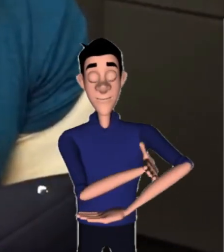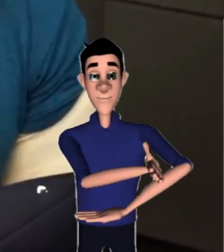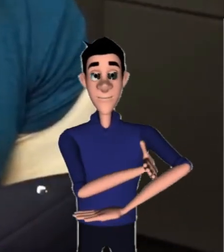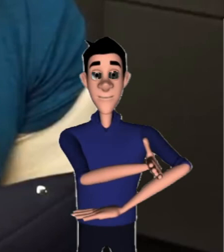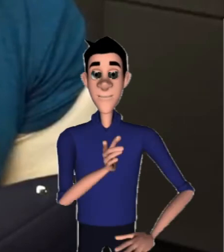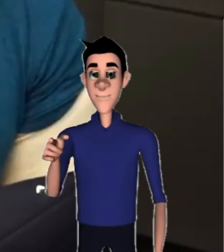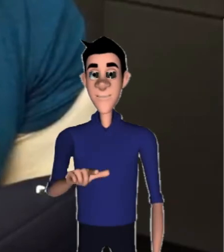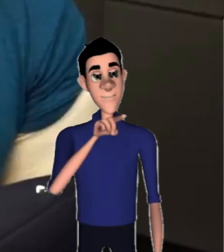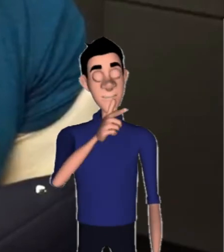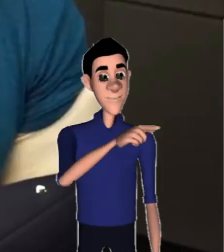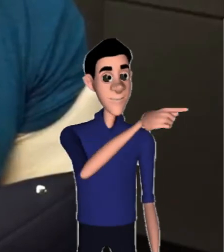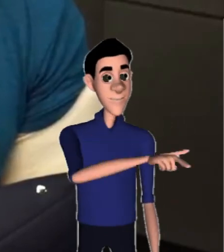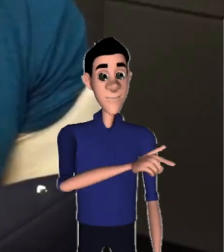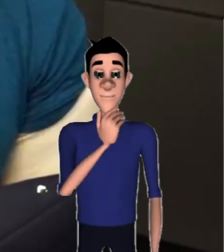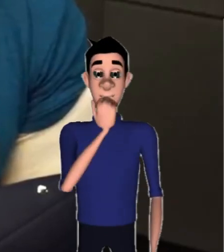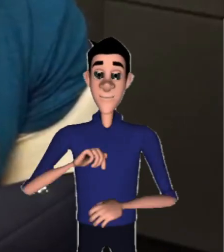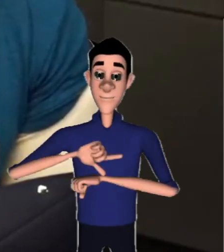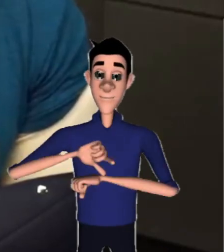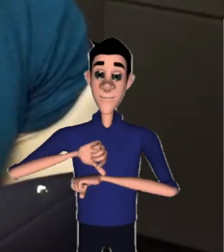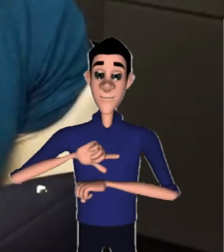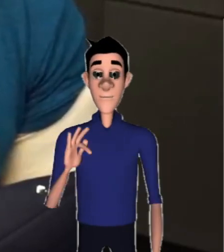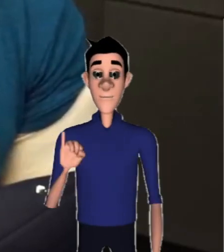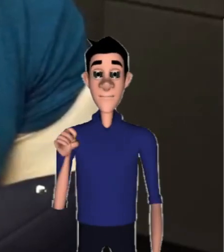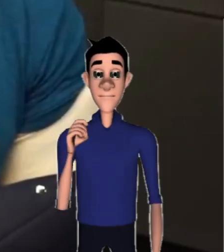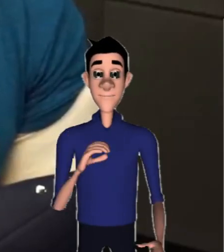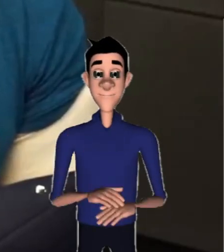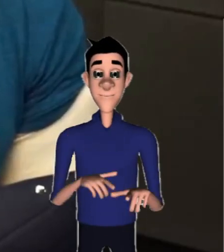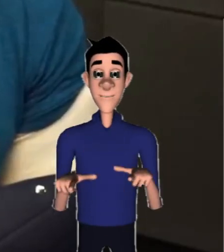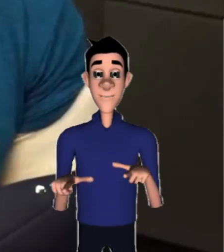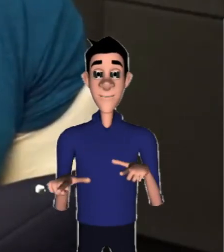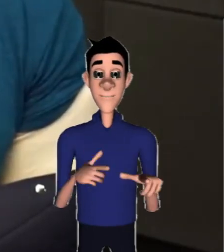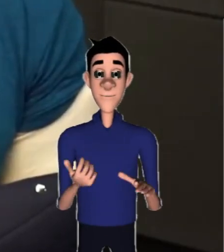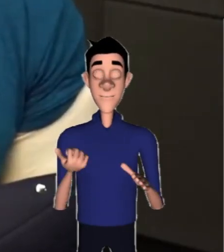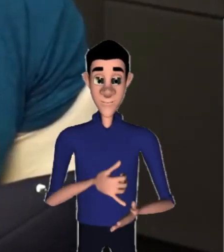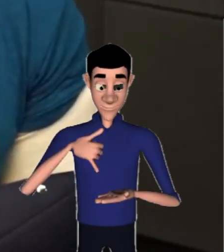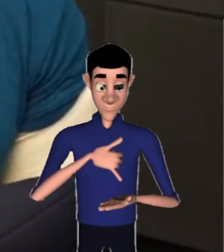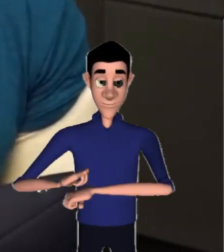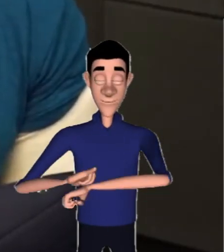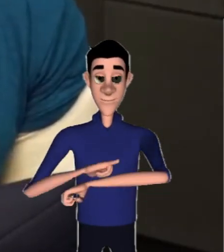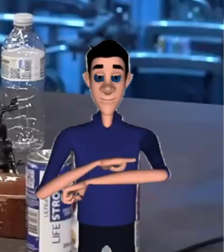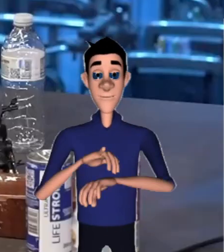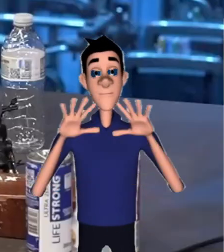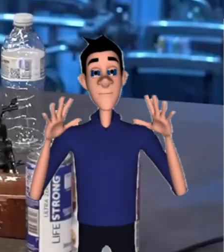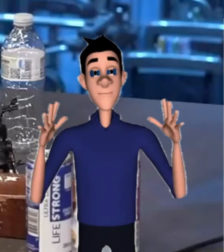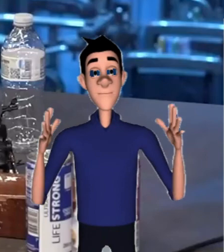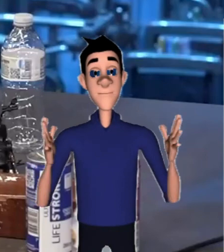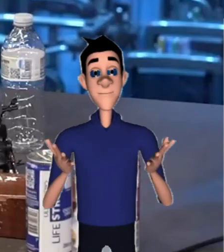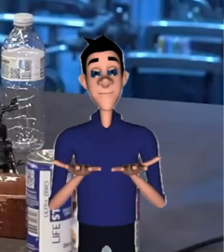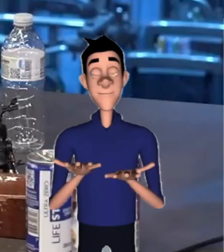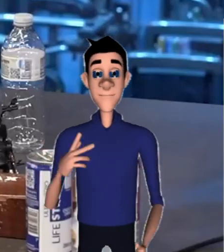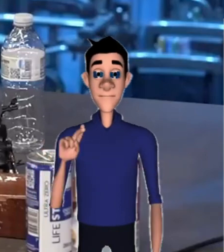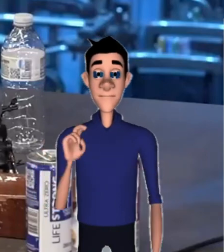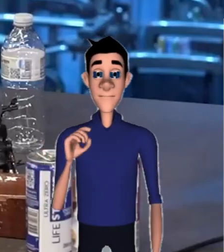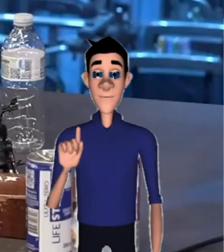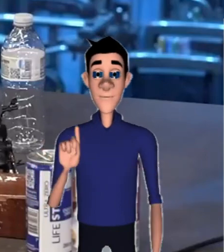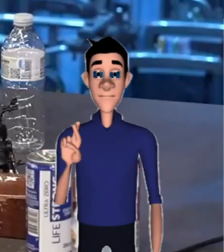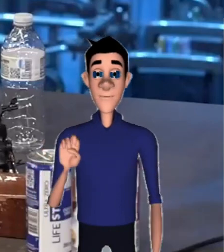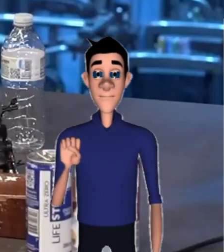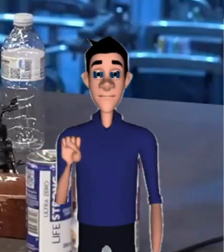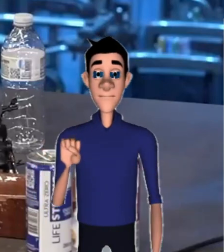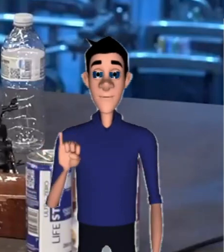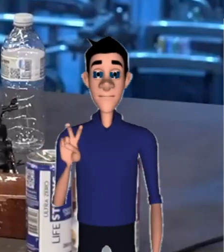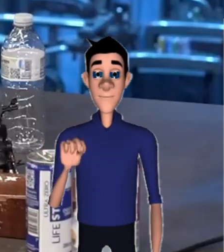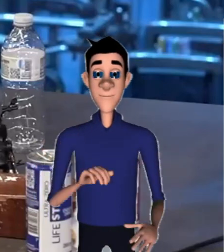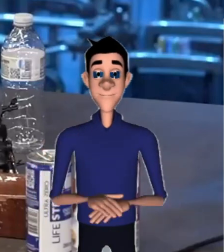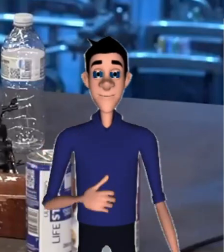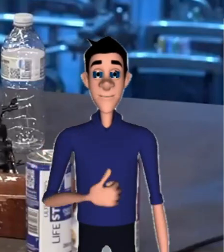o usuário chama assim, devolvam o nosso Fluminense. Devolvam o nosso Fluminense. Não vou nem perguntar qual é o time dele e de que estado